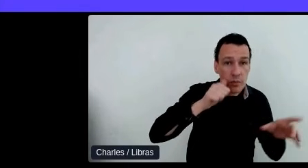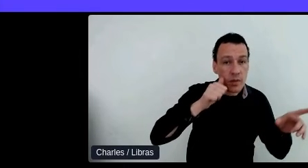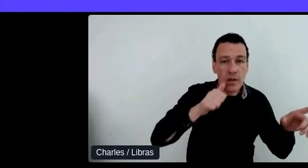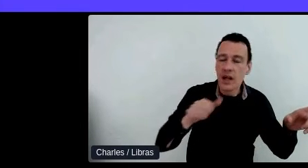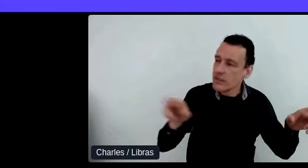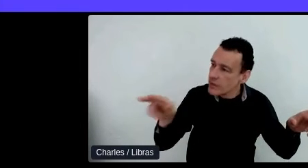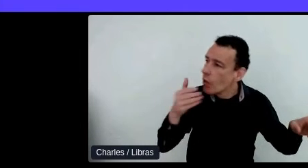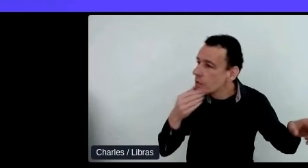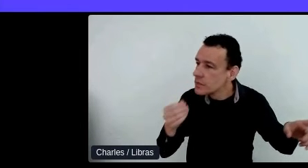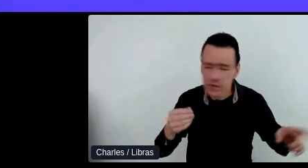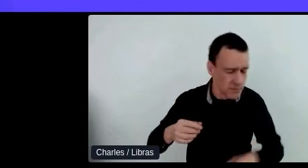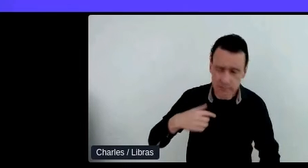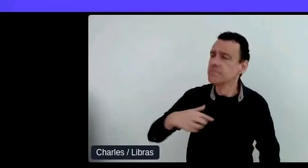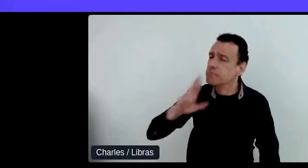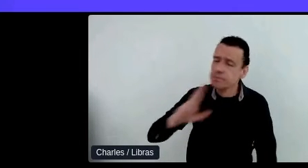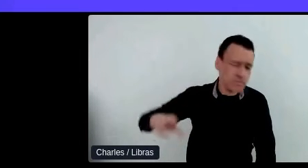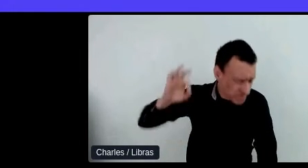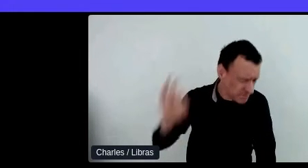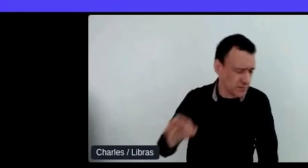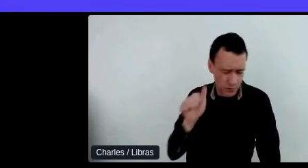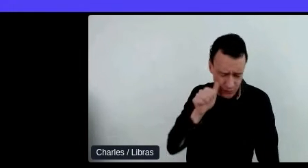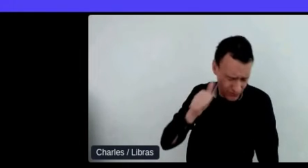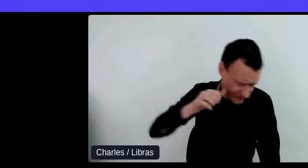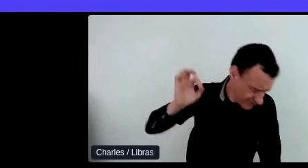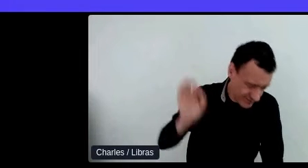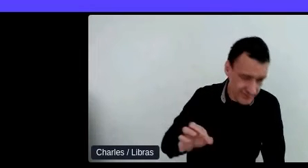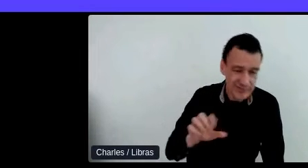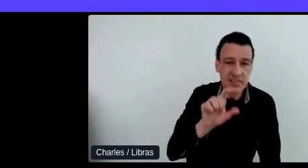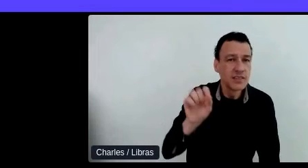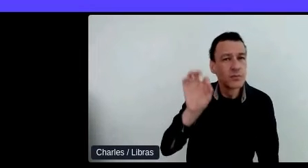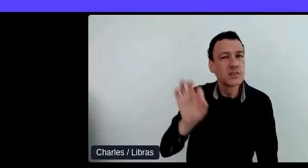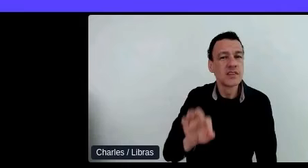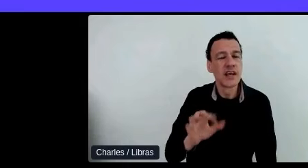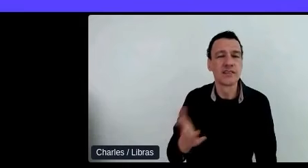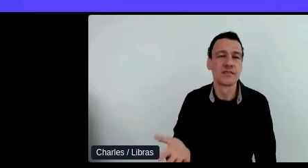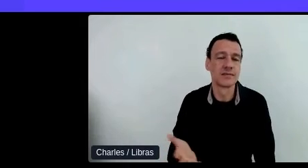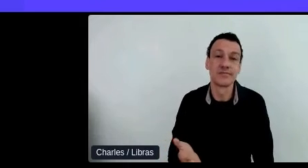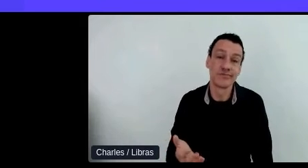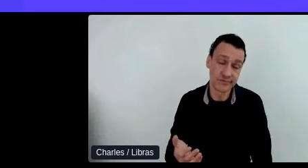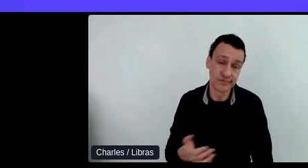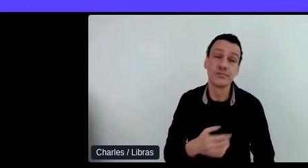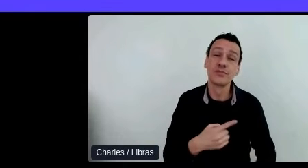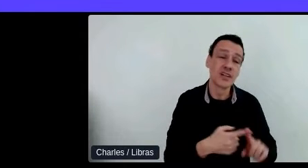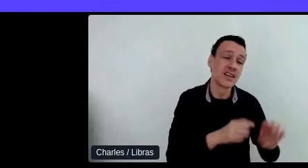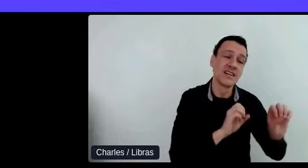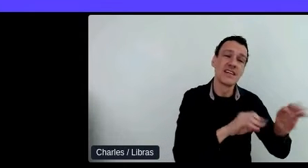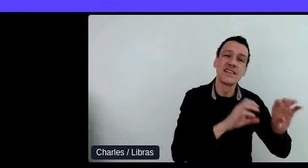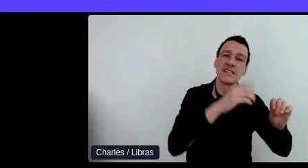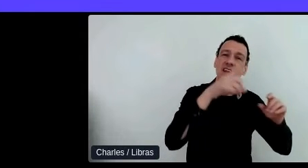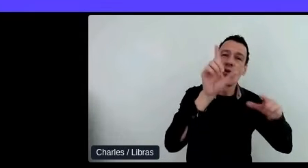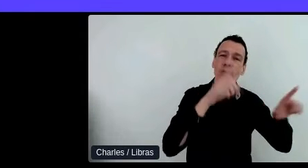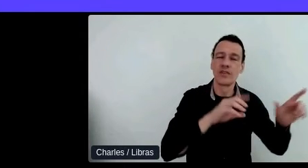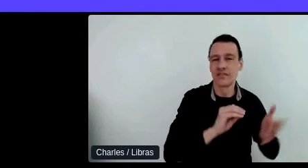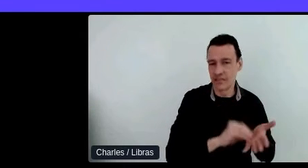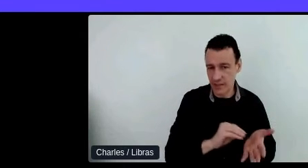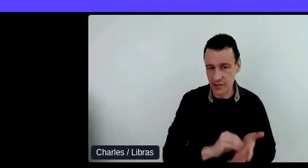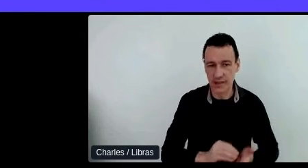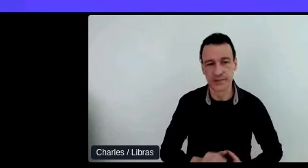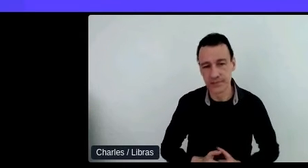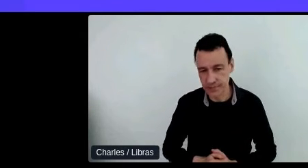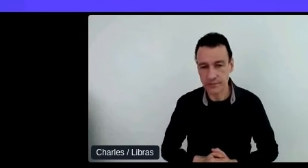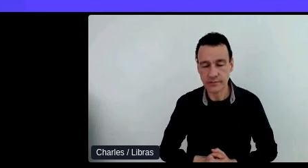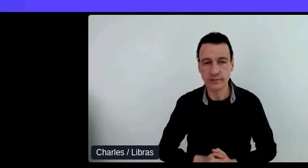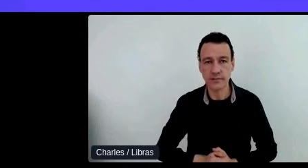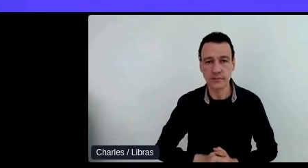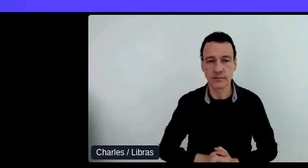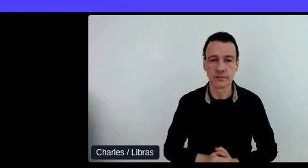Como a gente pode pensar que, tipo, quando acontecem essas coisas que não dá